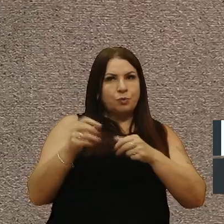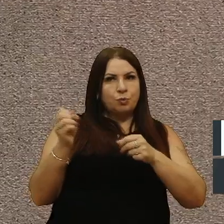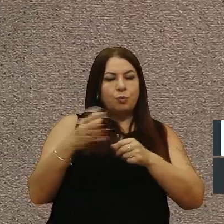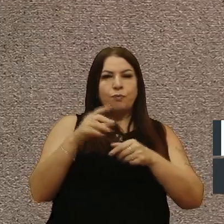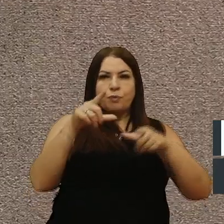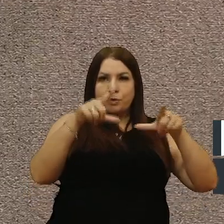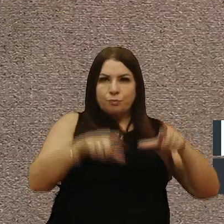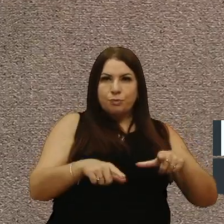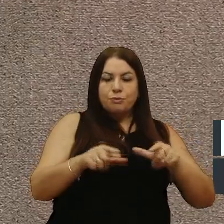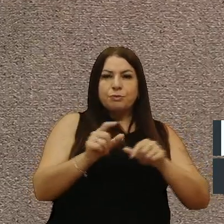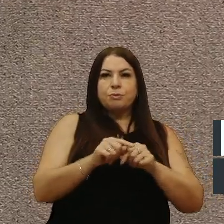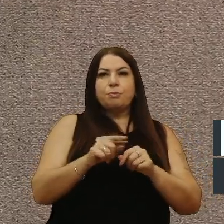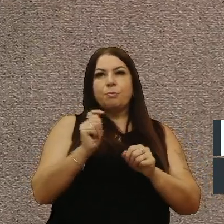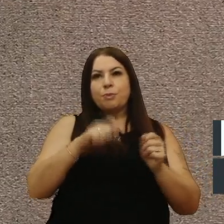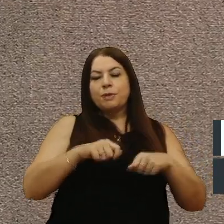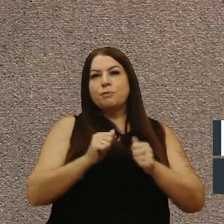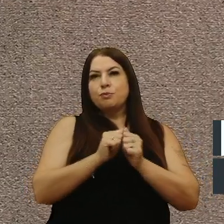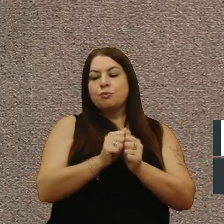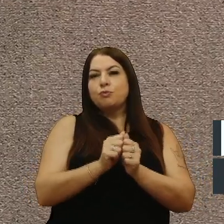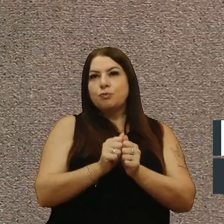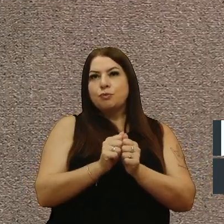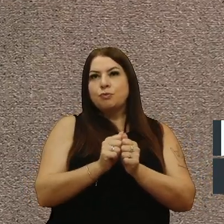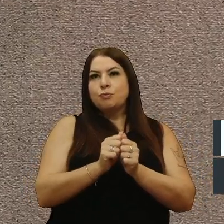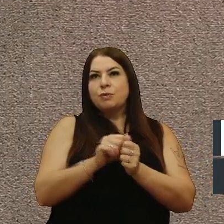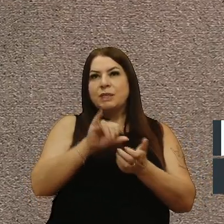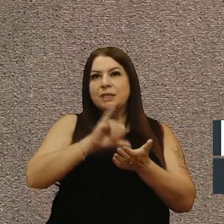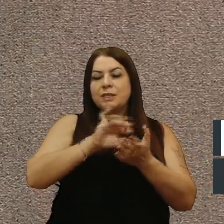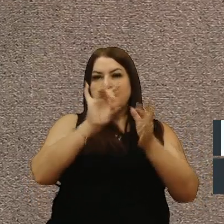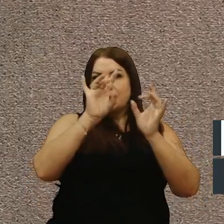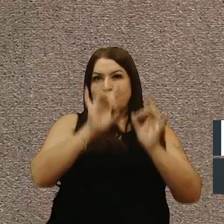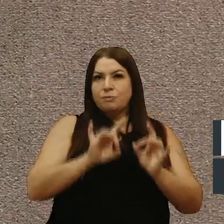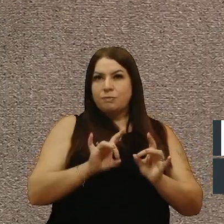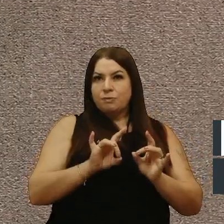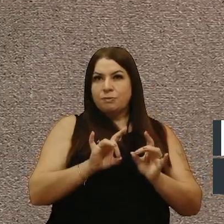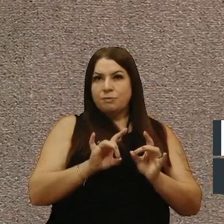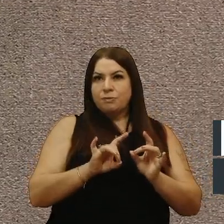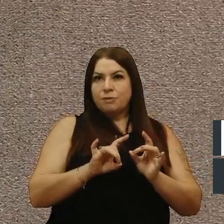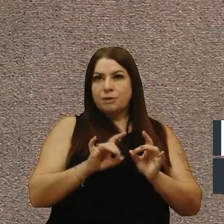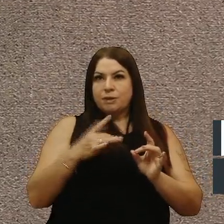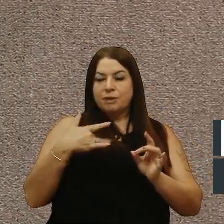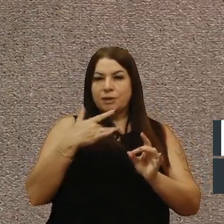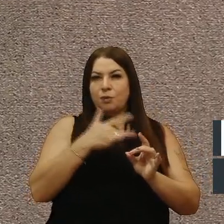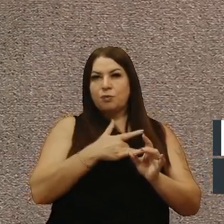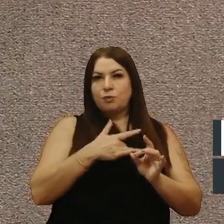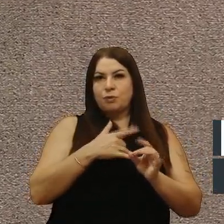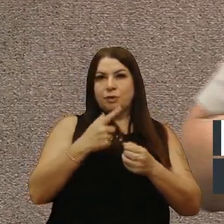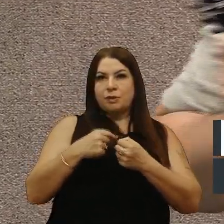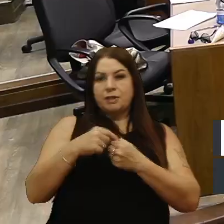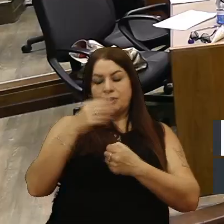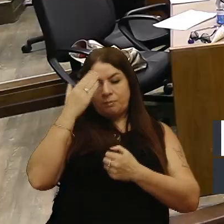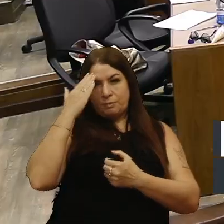espaço em que eles possivelmente irão ali junto com o Centro de Especialização da Saúde na nossa cidade. Muito obrigado.